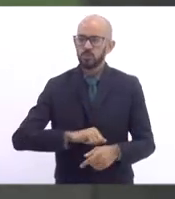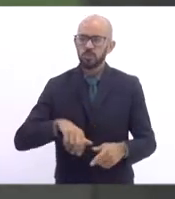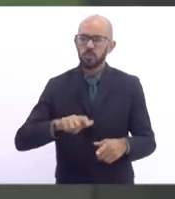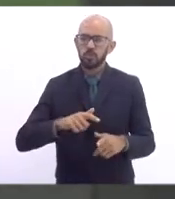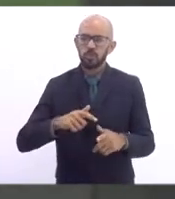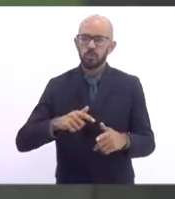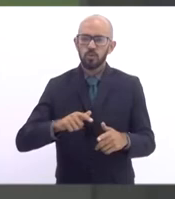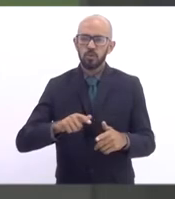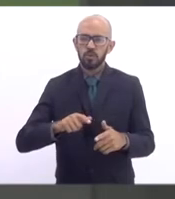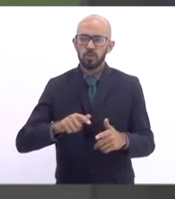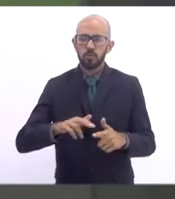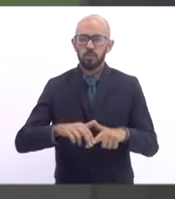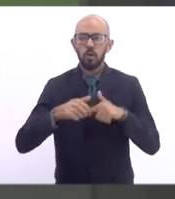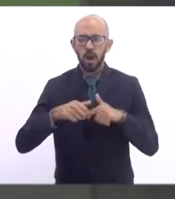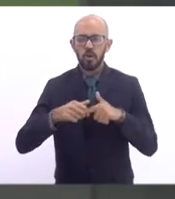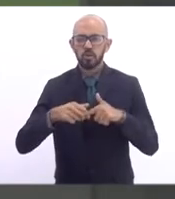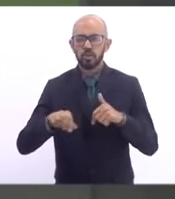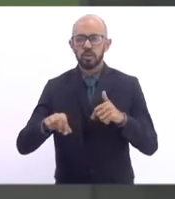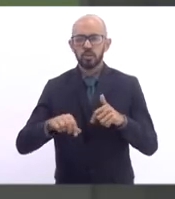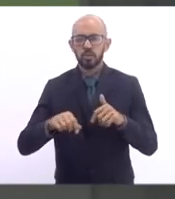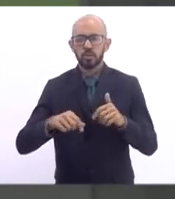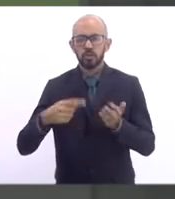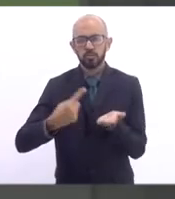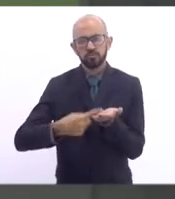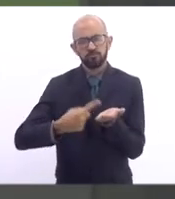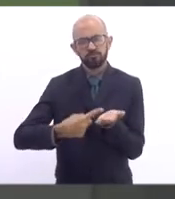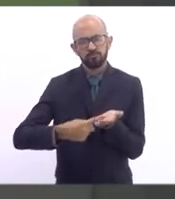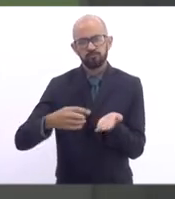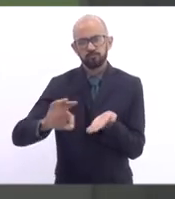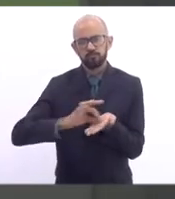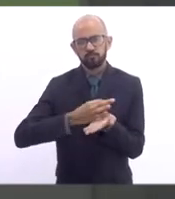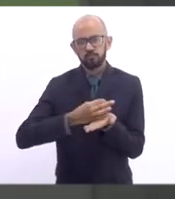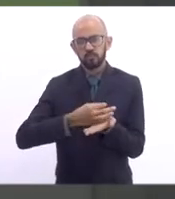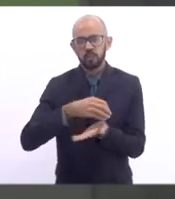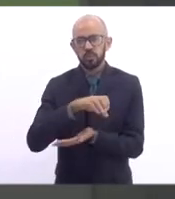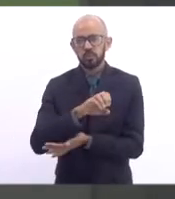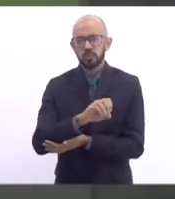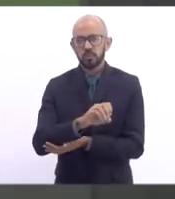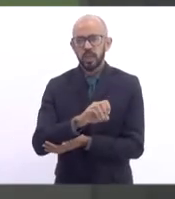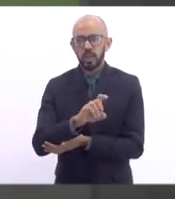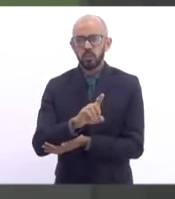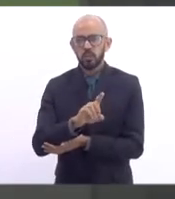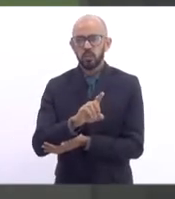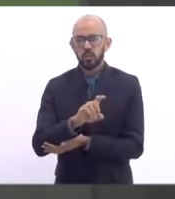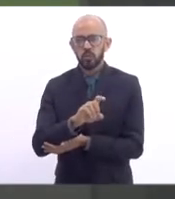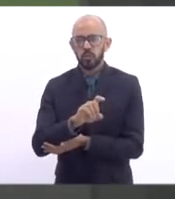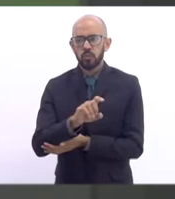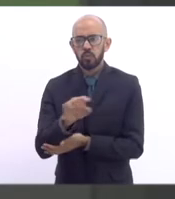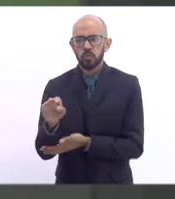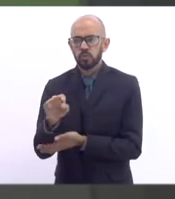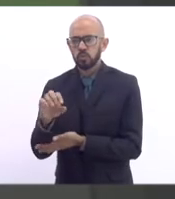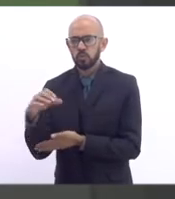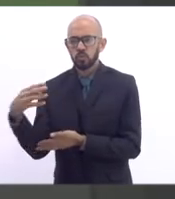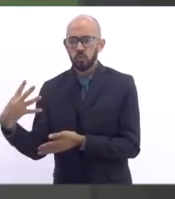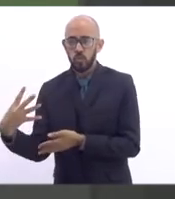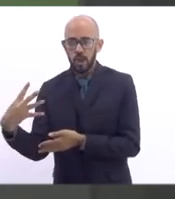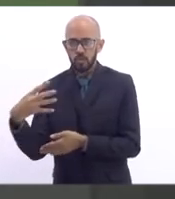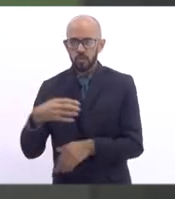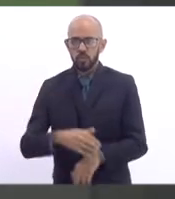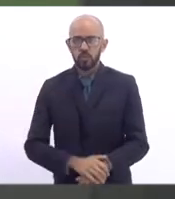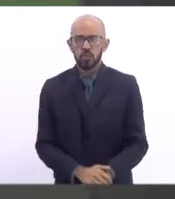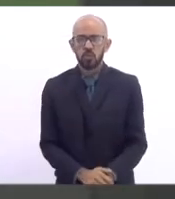referir definida no contrato 01 liso quatro tá